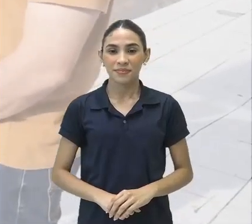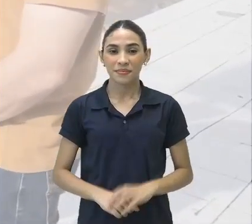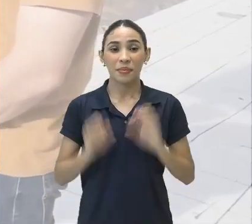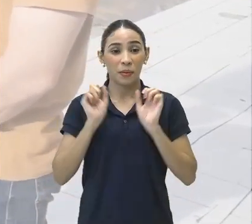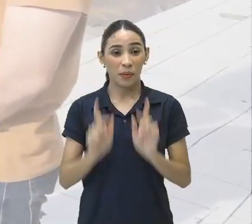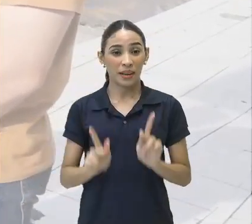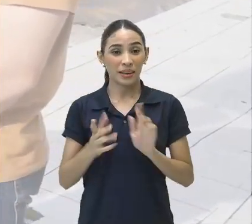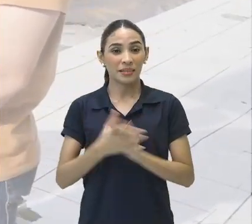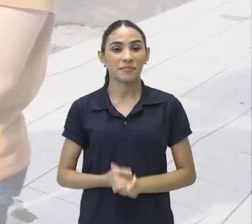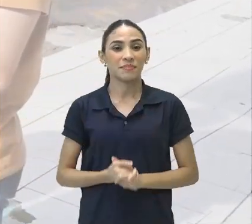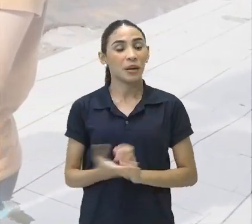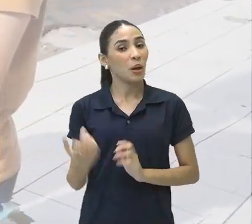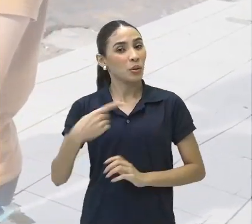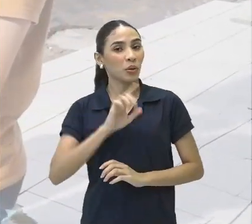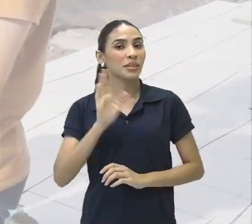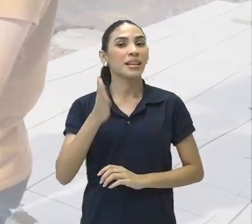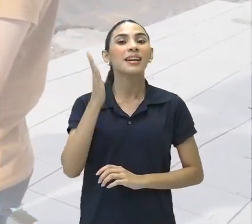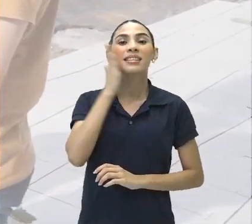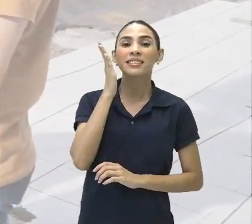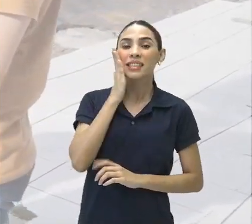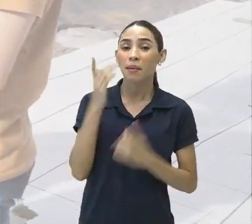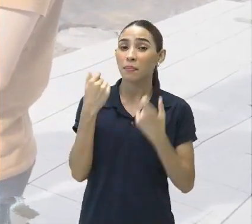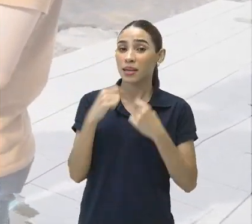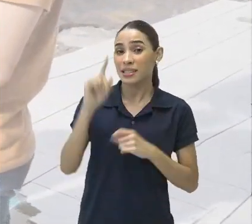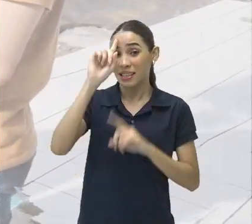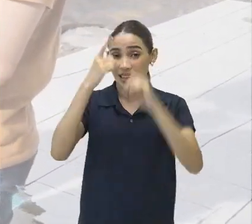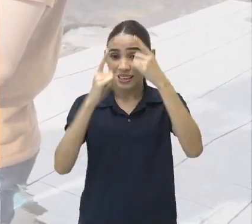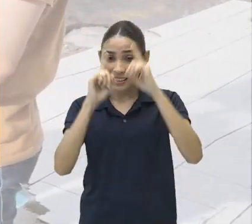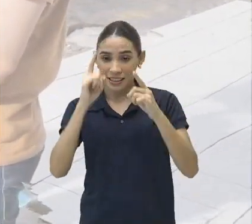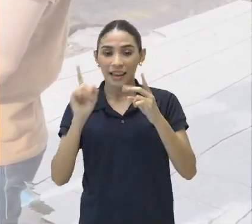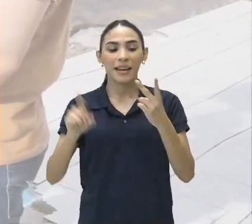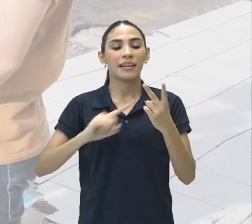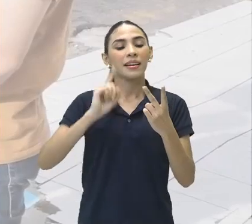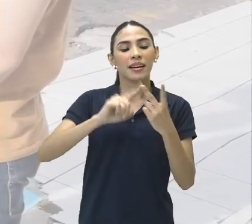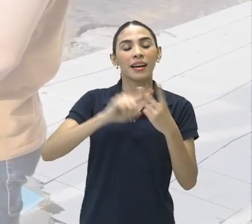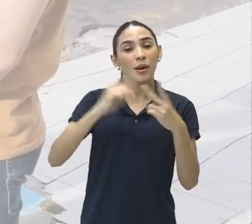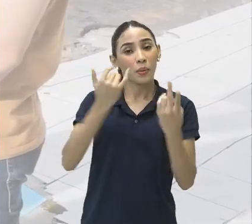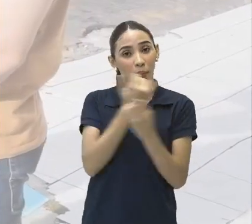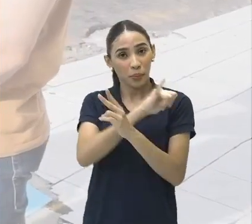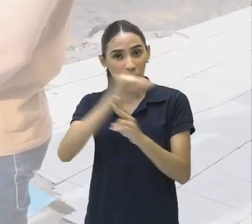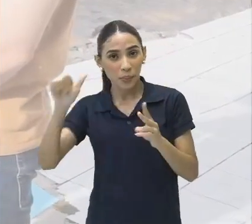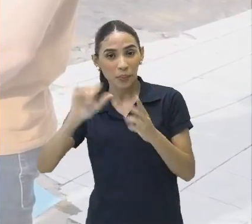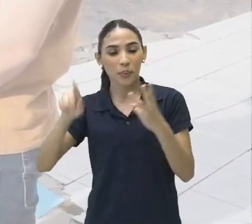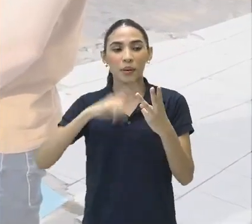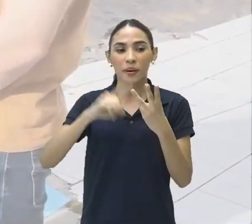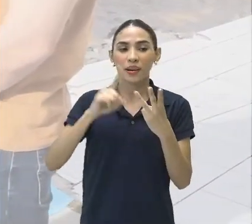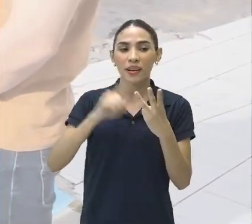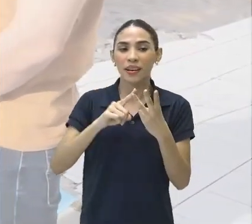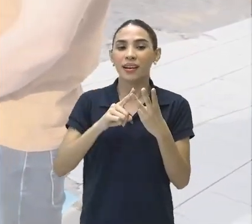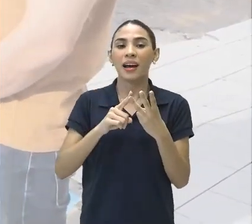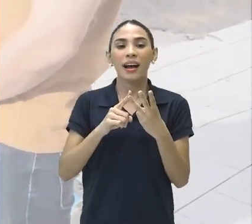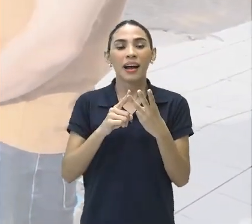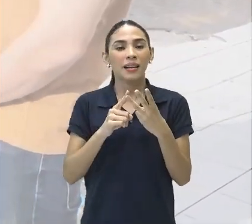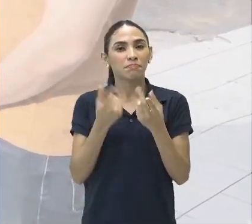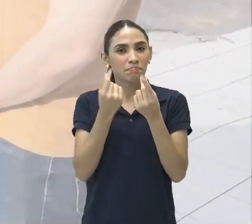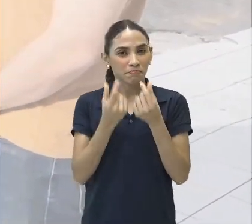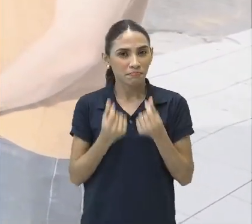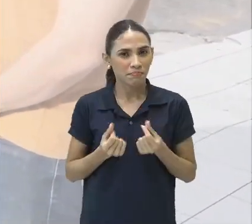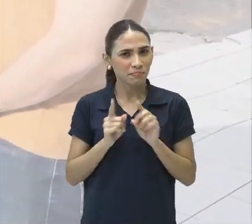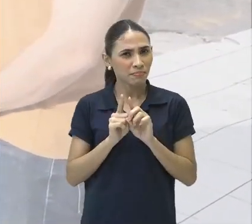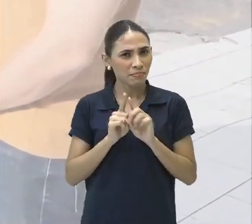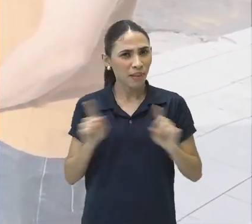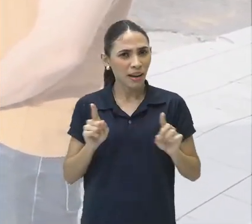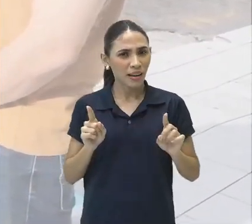Beleza, gente. A gente já sabe, então, que tem que ter as ideias, tem que saber divulgar, tem que se preocupar com a coisa das finanças. Mas e aí,